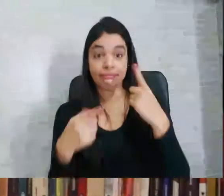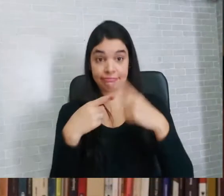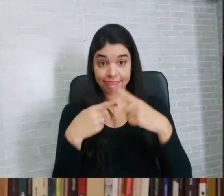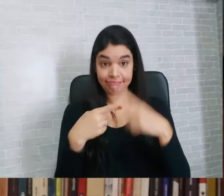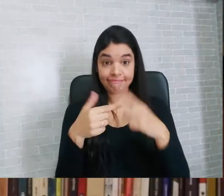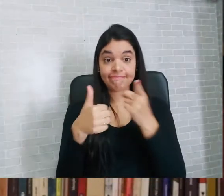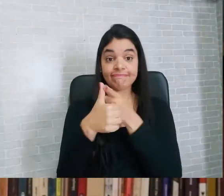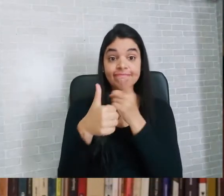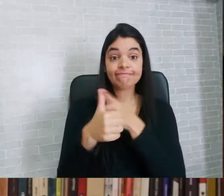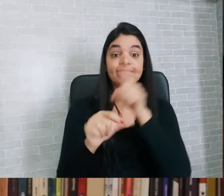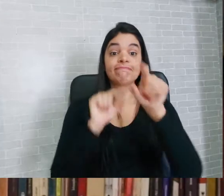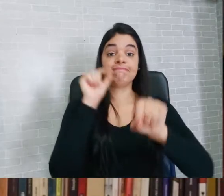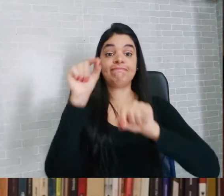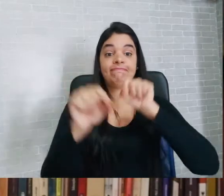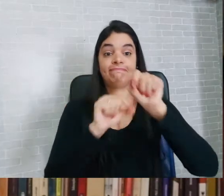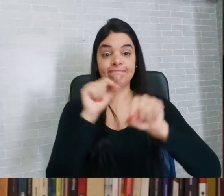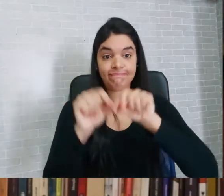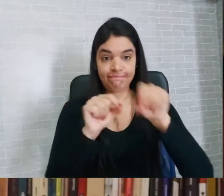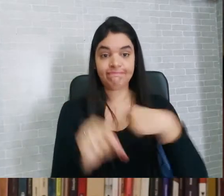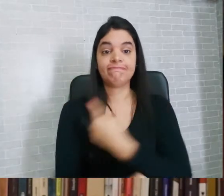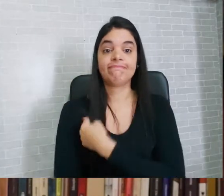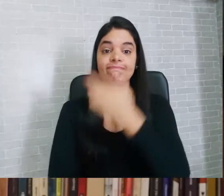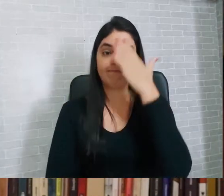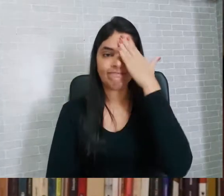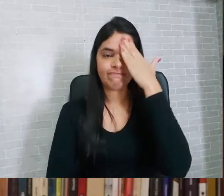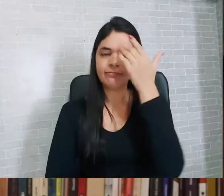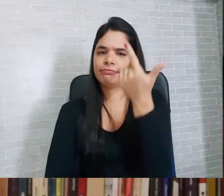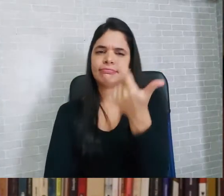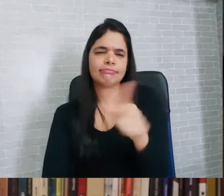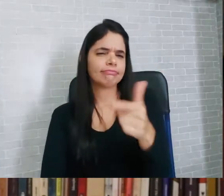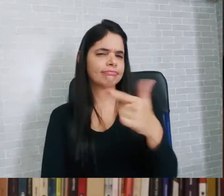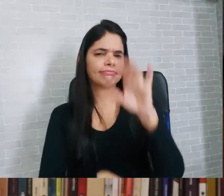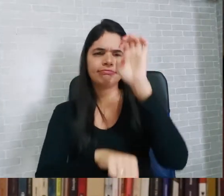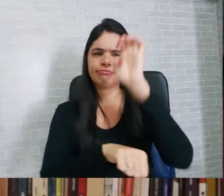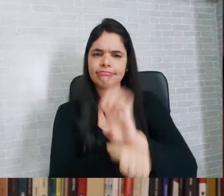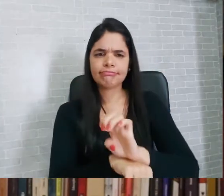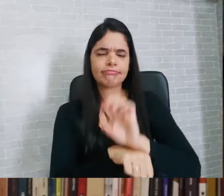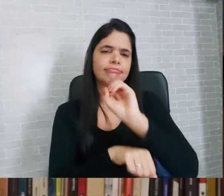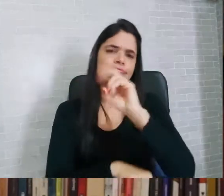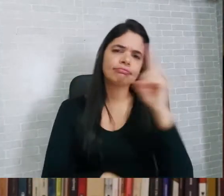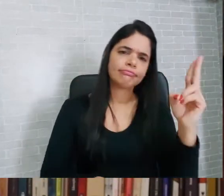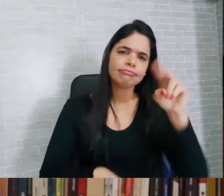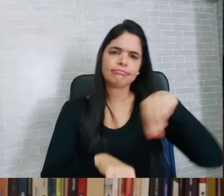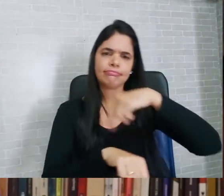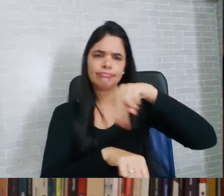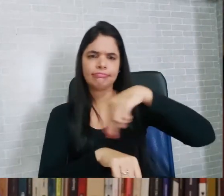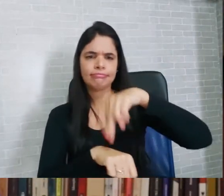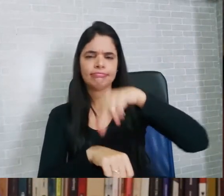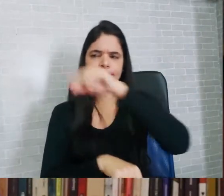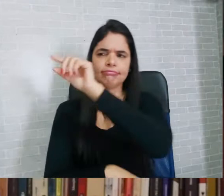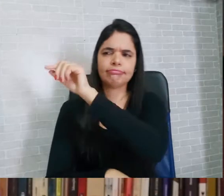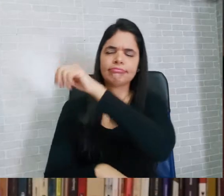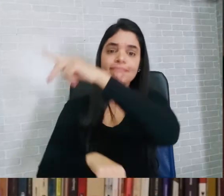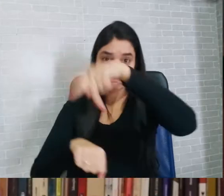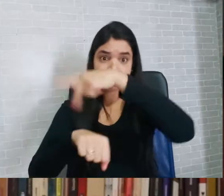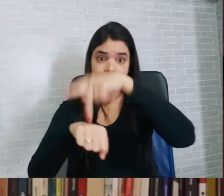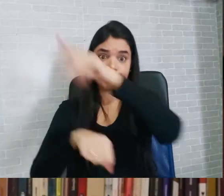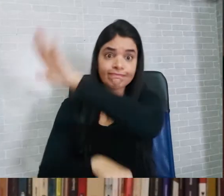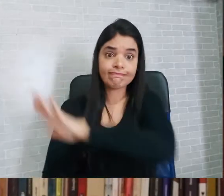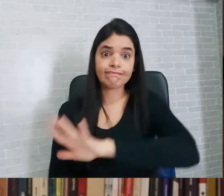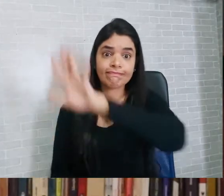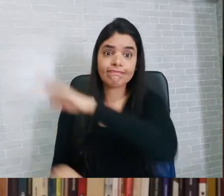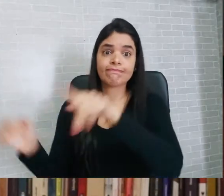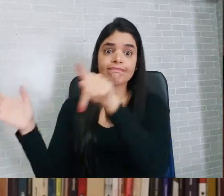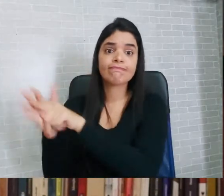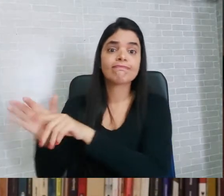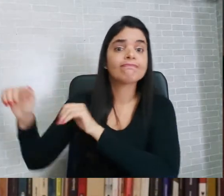primeira constatação que nós temos é que não existe um estado ou uma nação guianense. Não